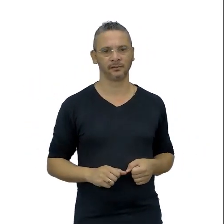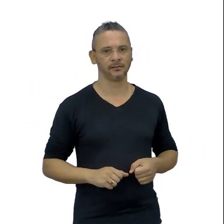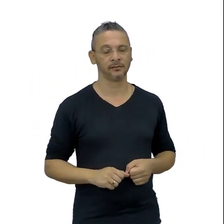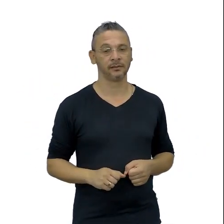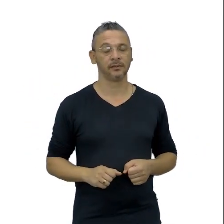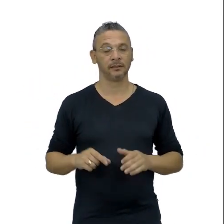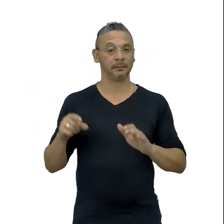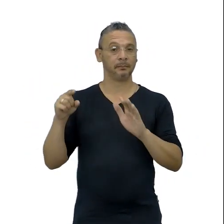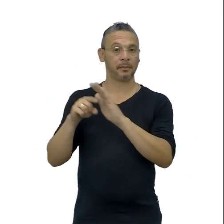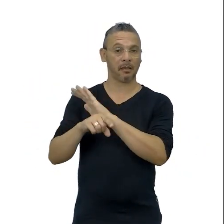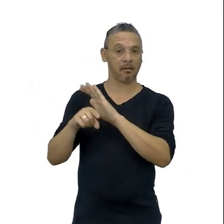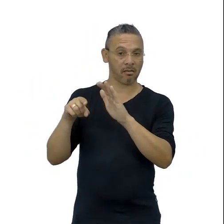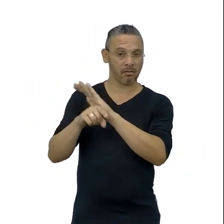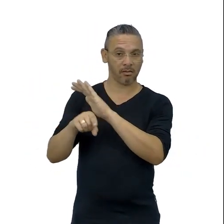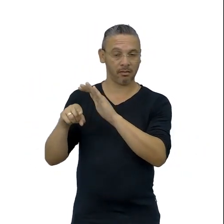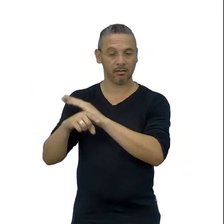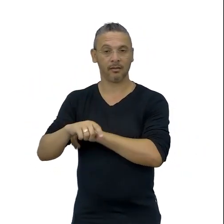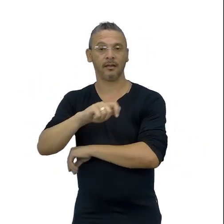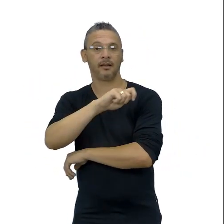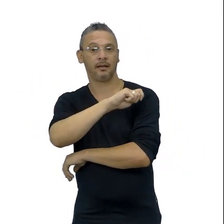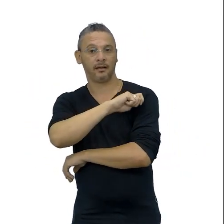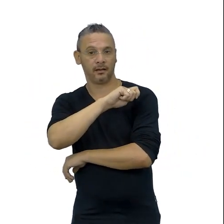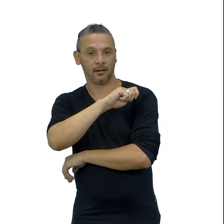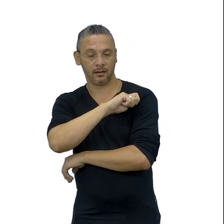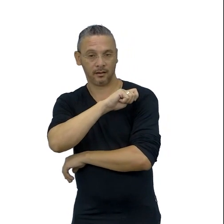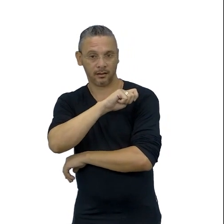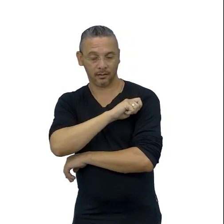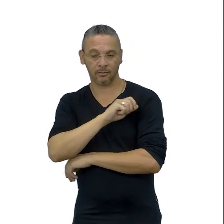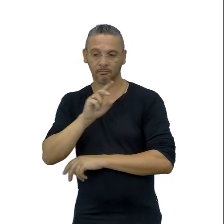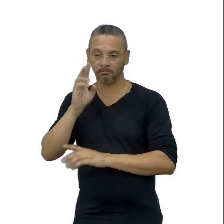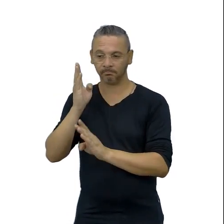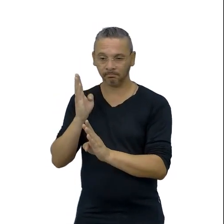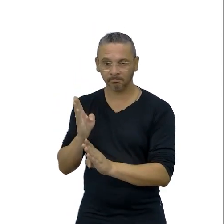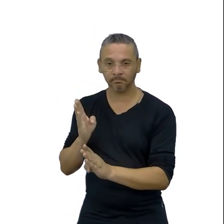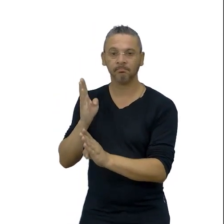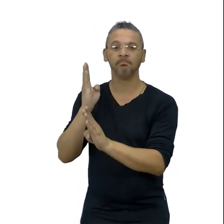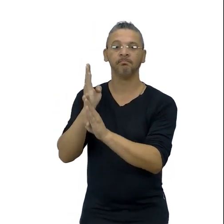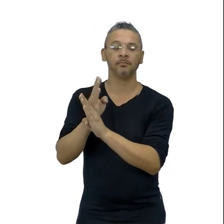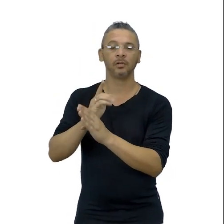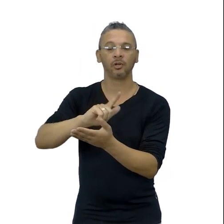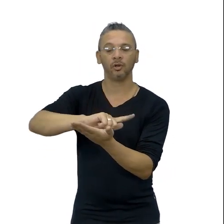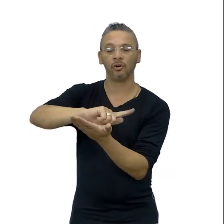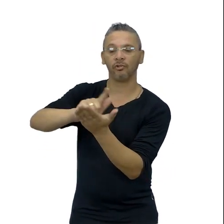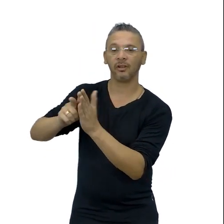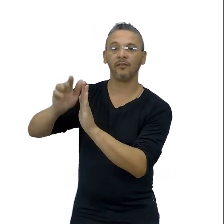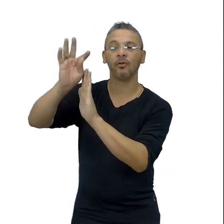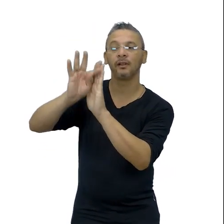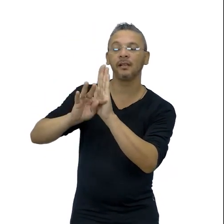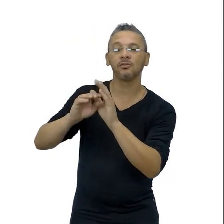de perguntas, os estudantes podem identificar qual é o gênero textual,